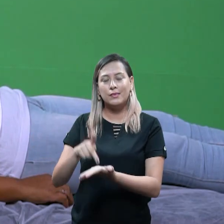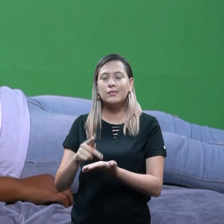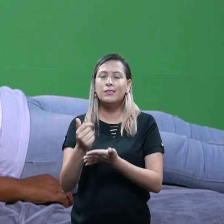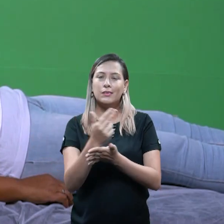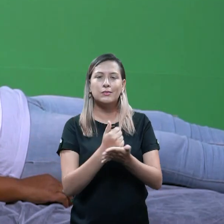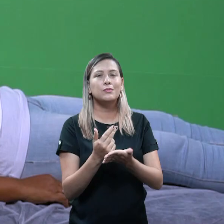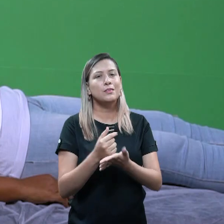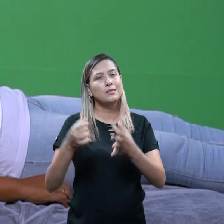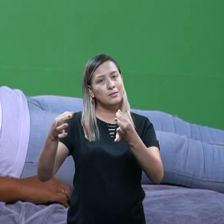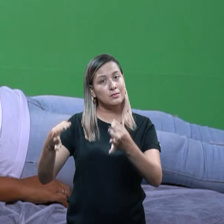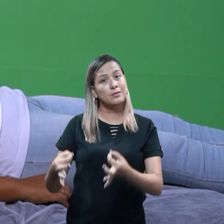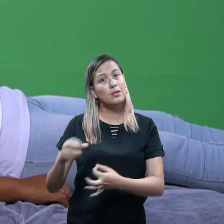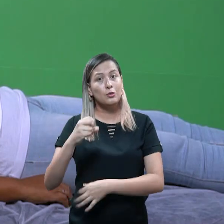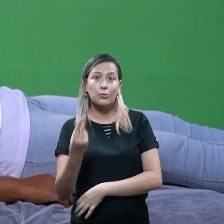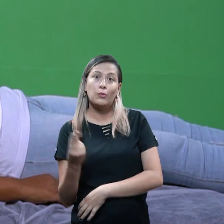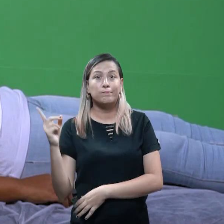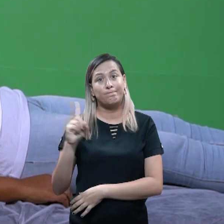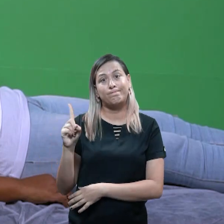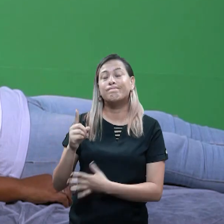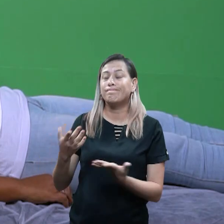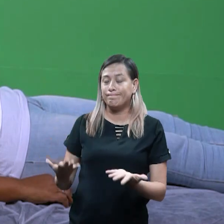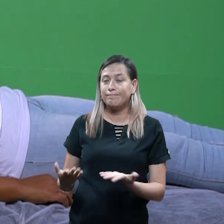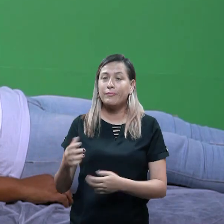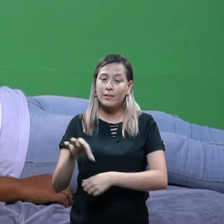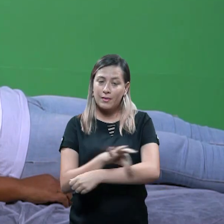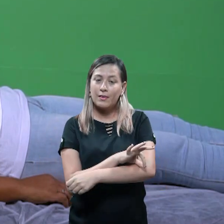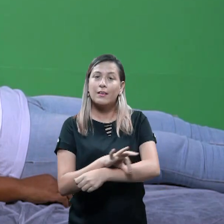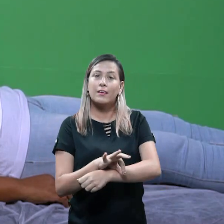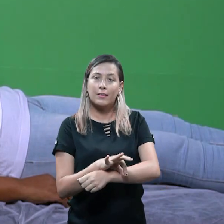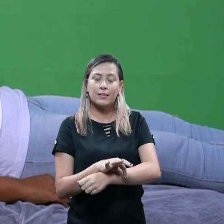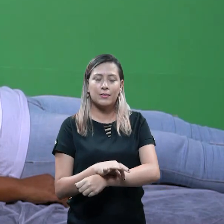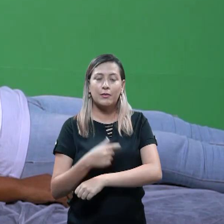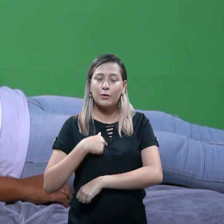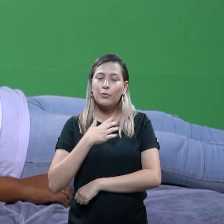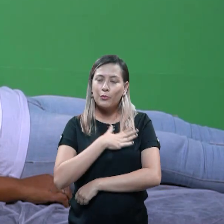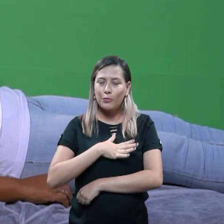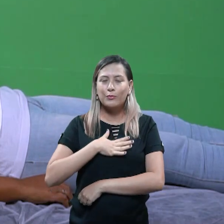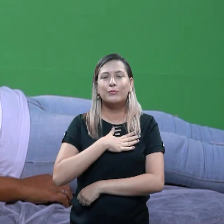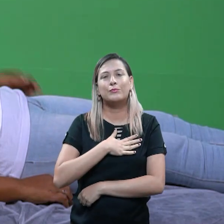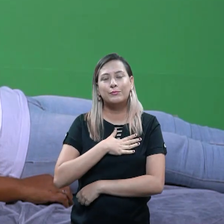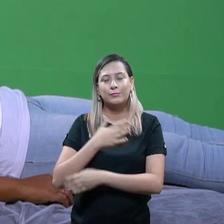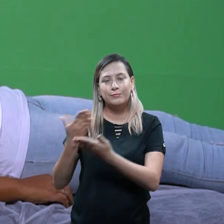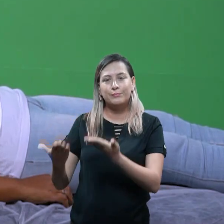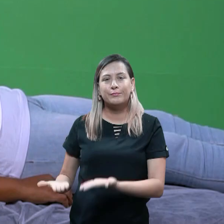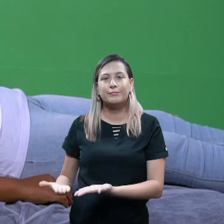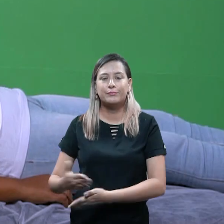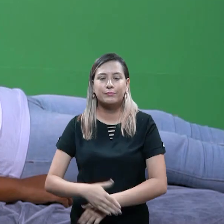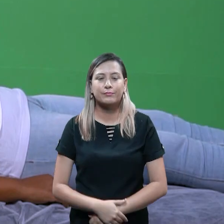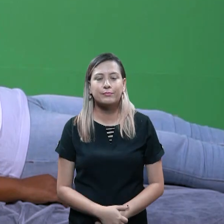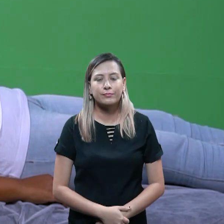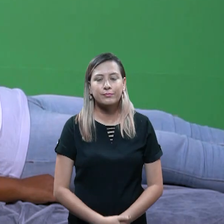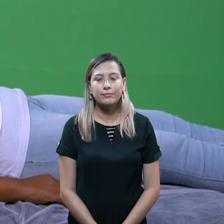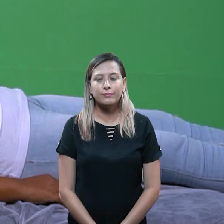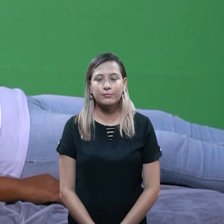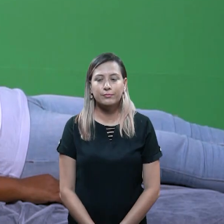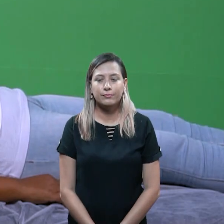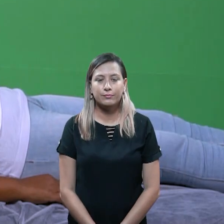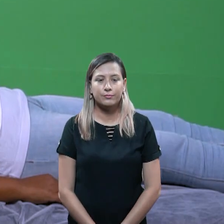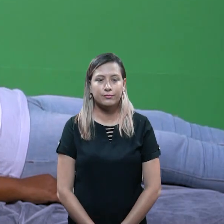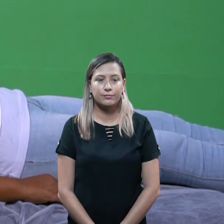ou não, certo? Essa reguinha aqui eu gosto muito dela por isso. Para fazer